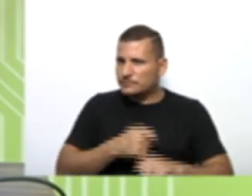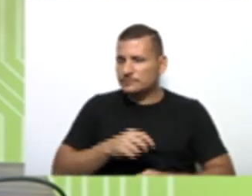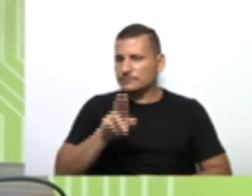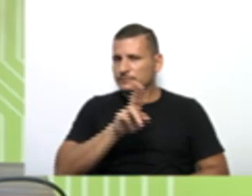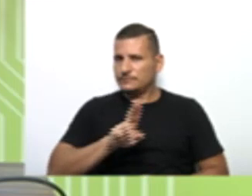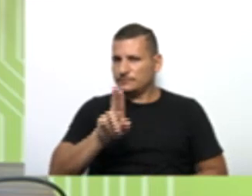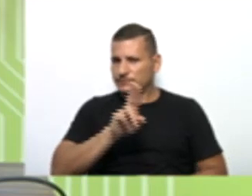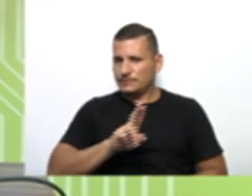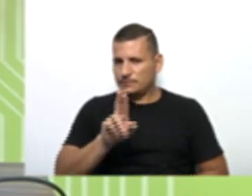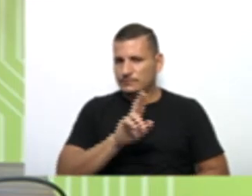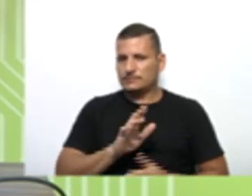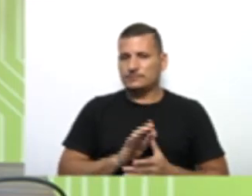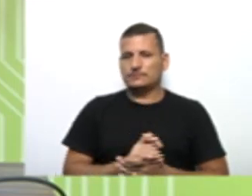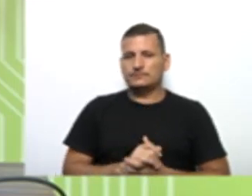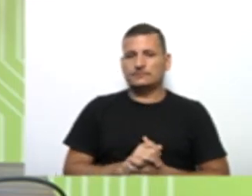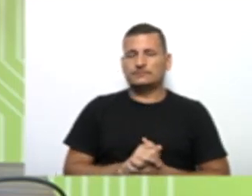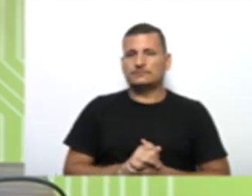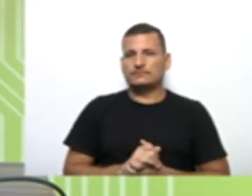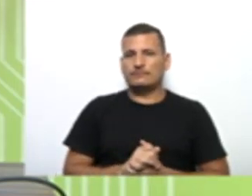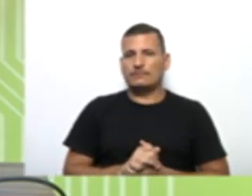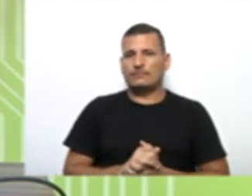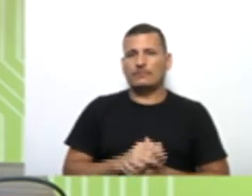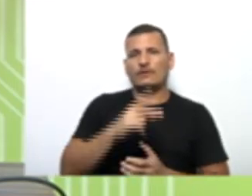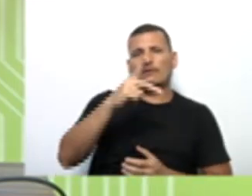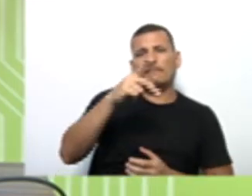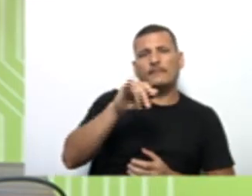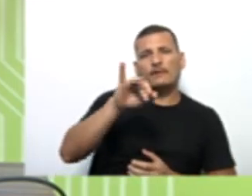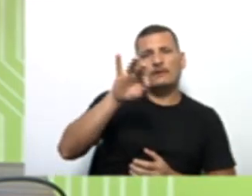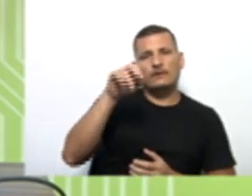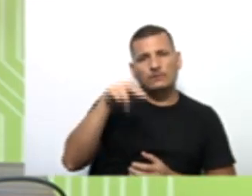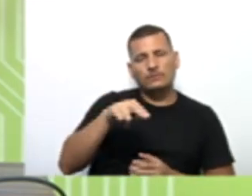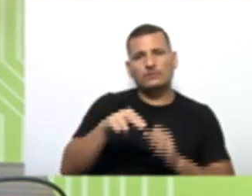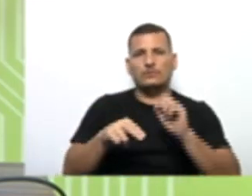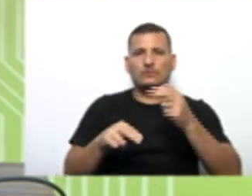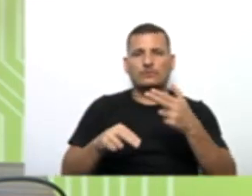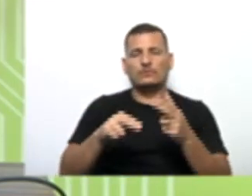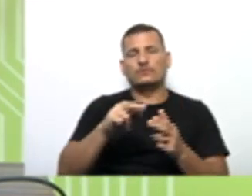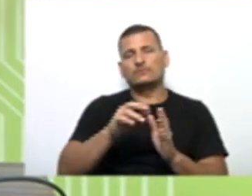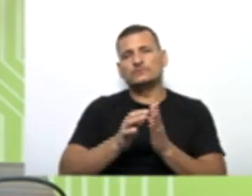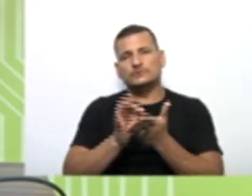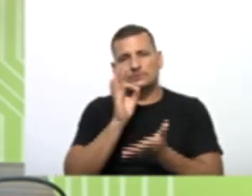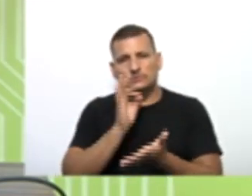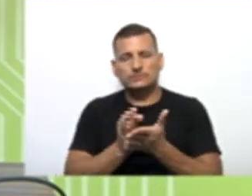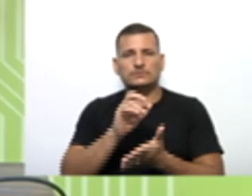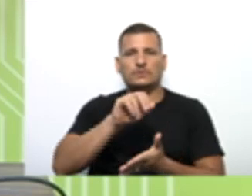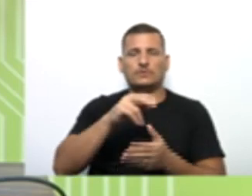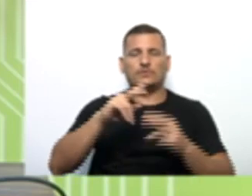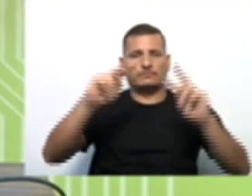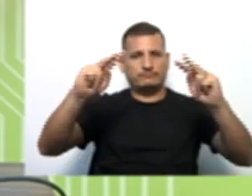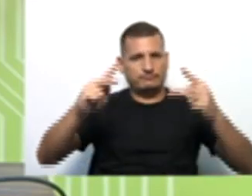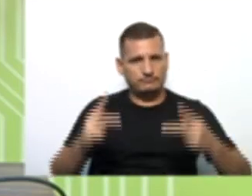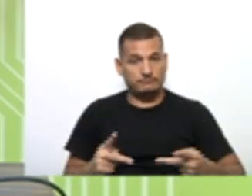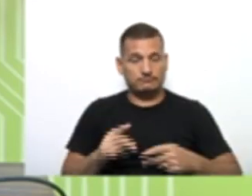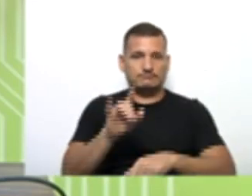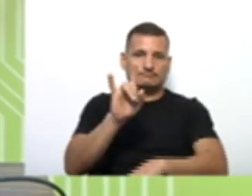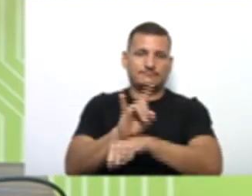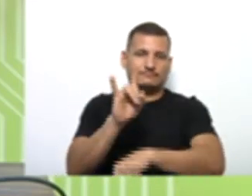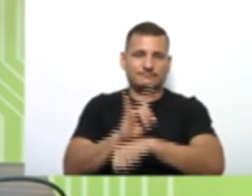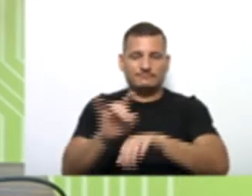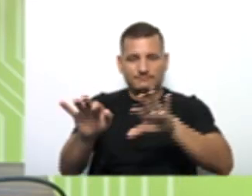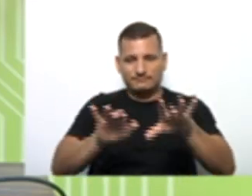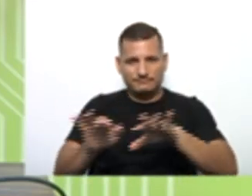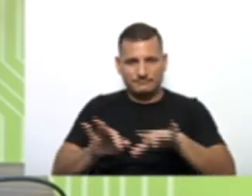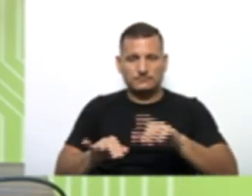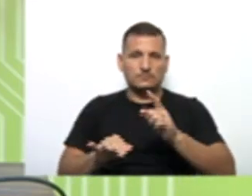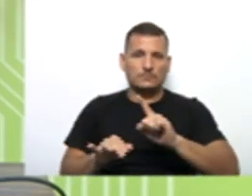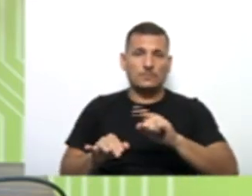né, a Python ou Java ou HTML para construir um game no Android, né? Fulano e